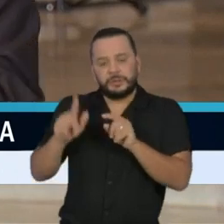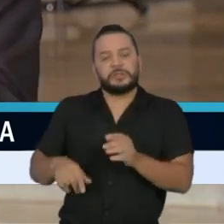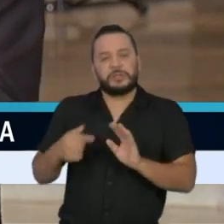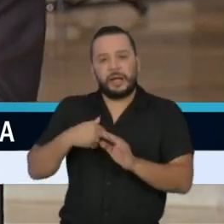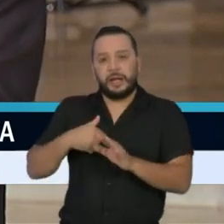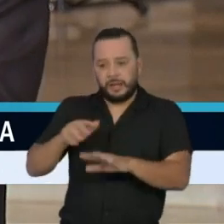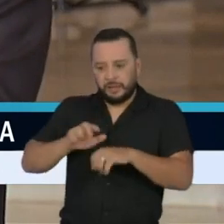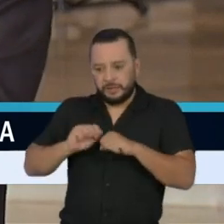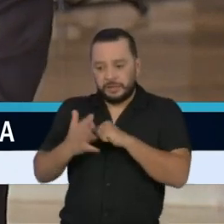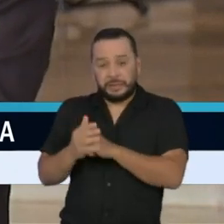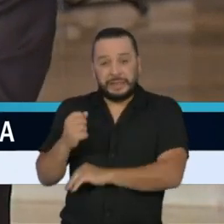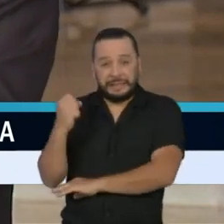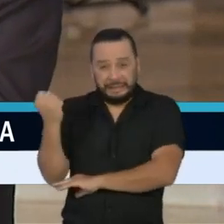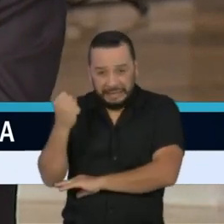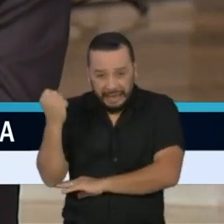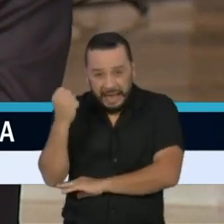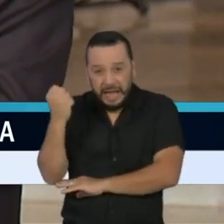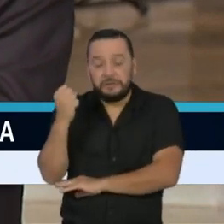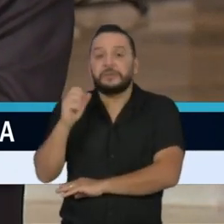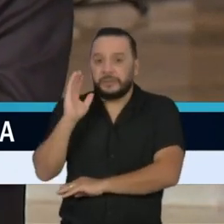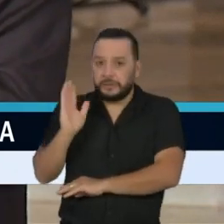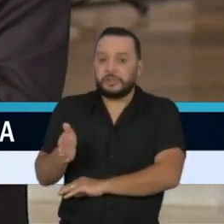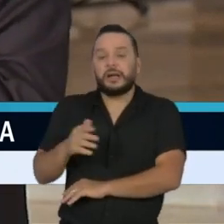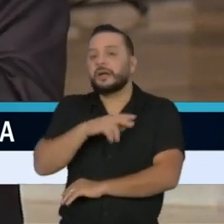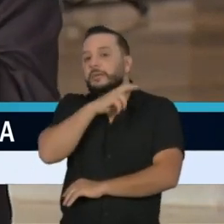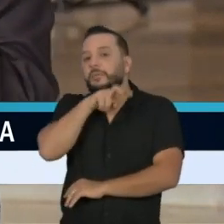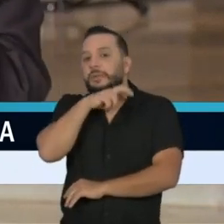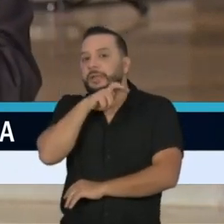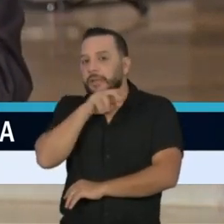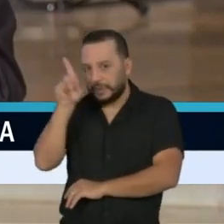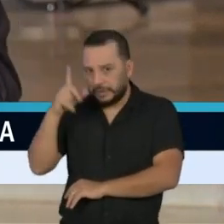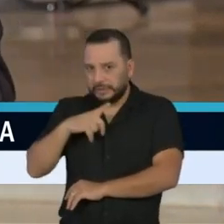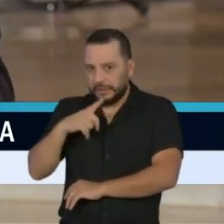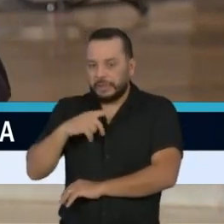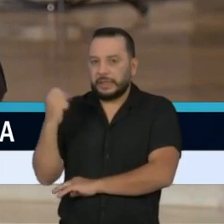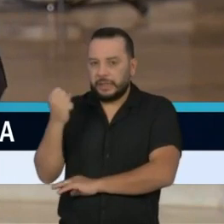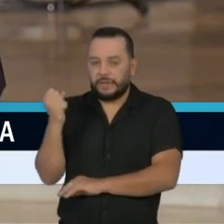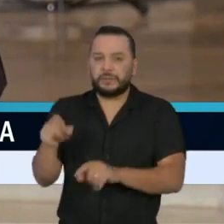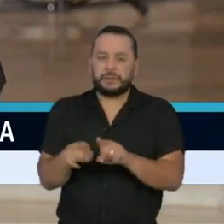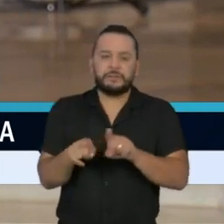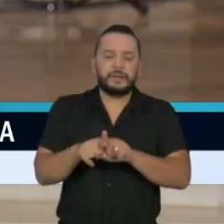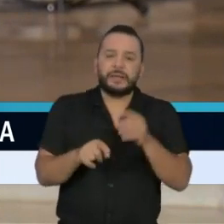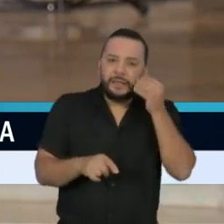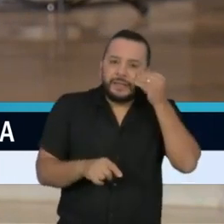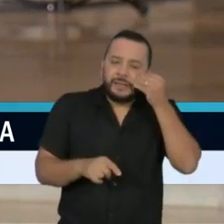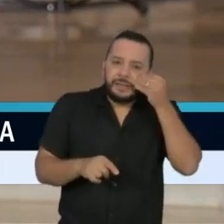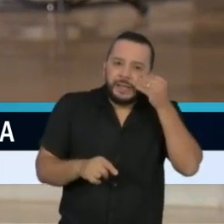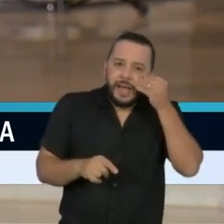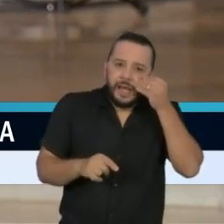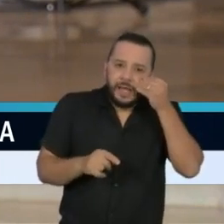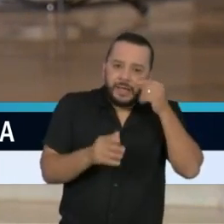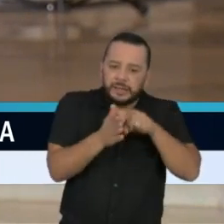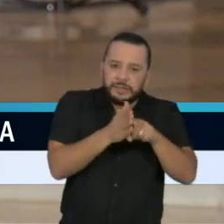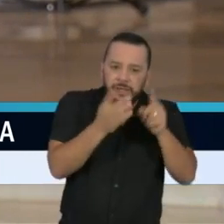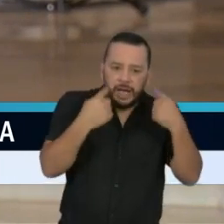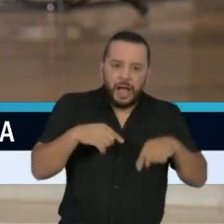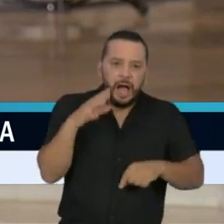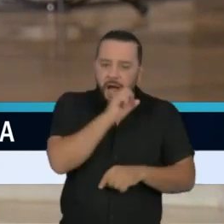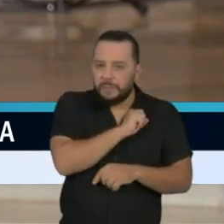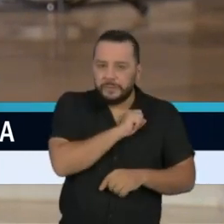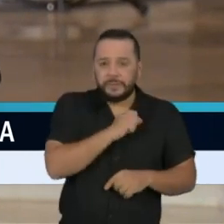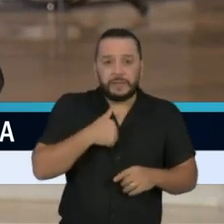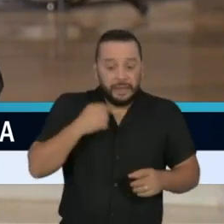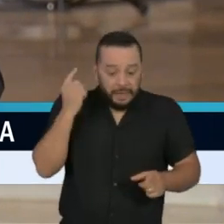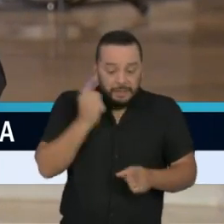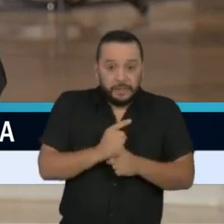RT-PCR, que é esse que nós estamos tratando aqui no Butantan, e os chamados testes rápidos, que identificam anticorpos. Então,